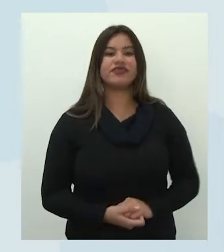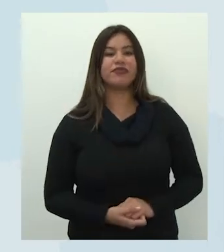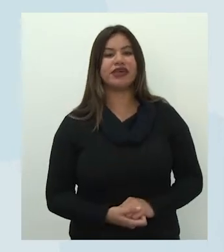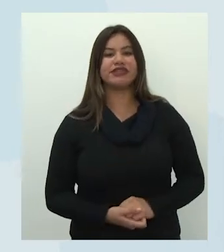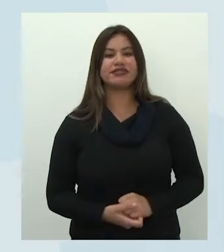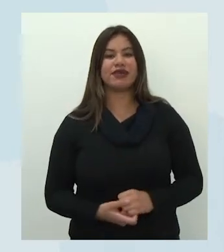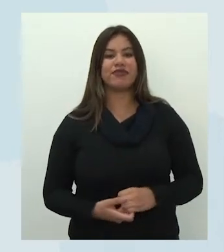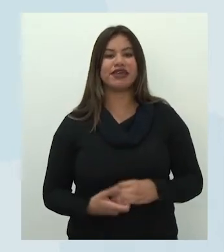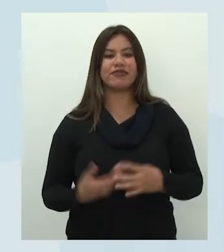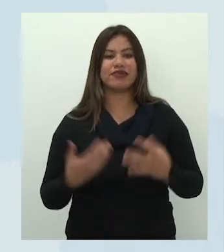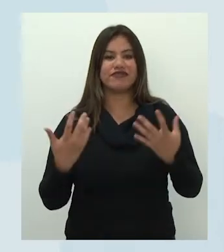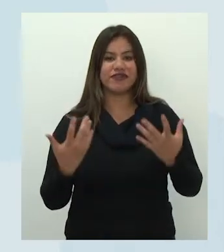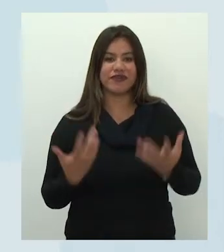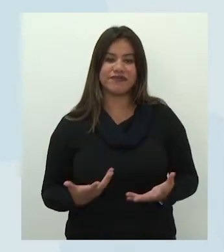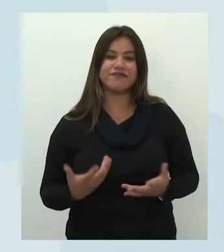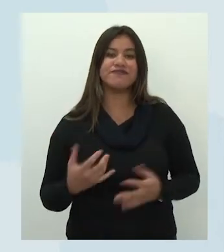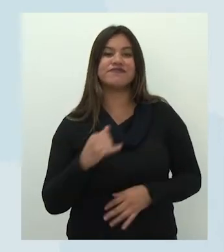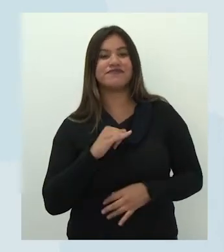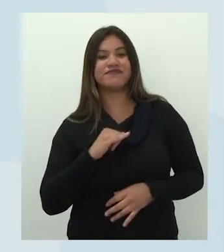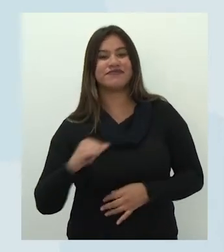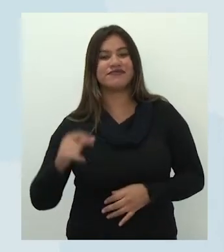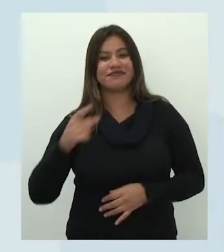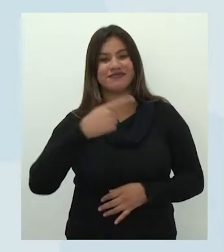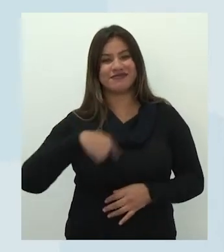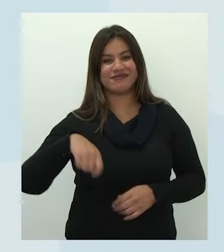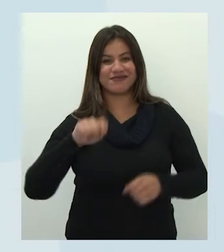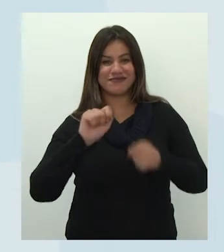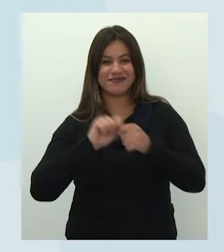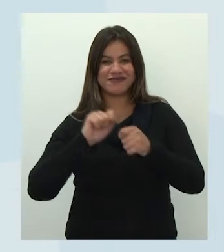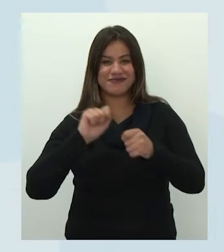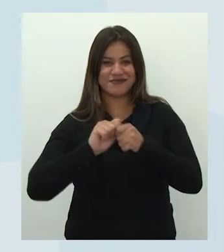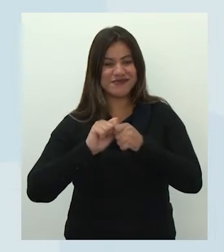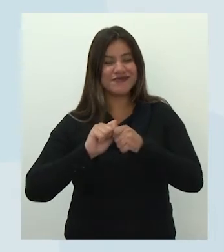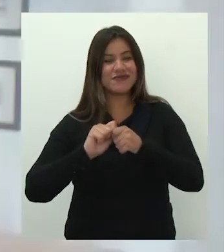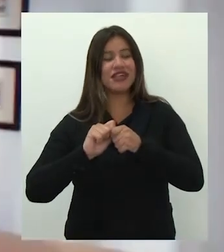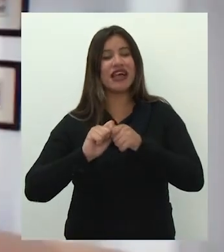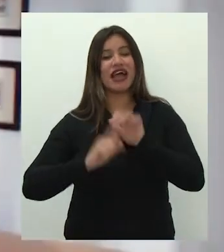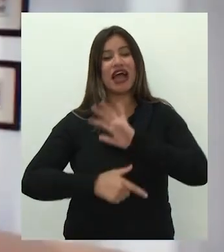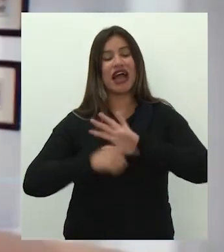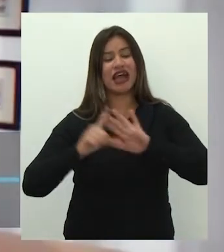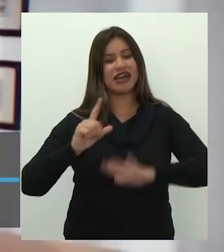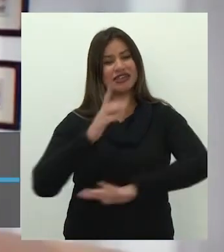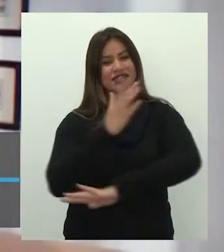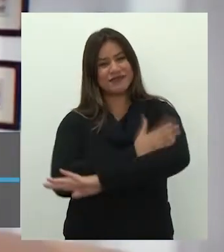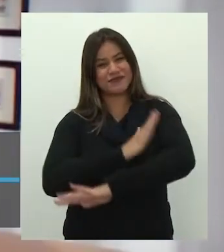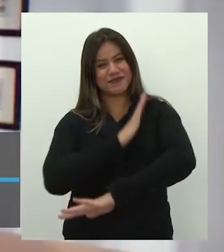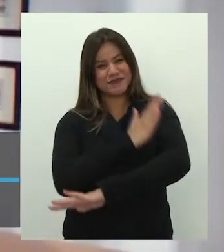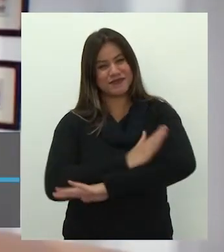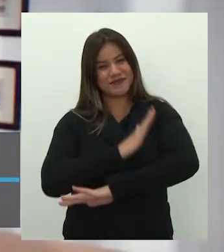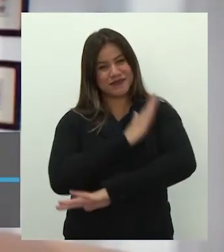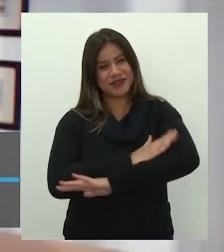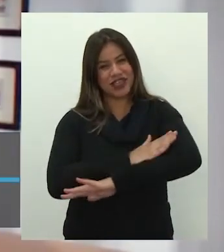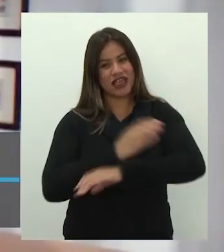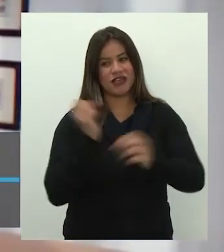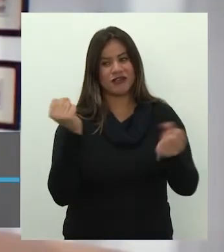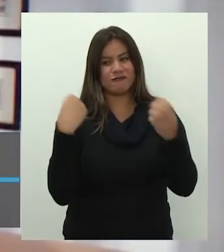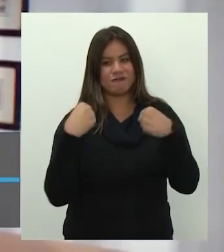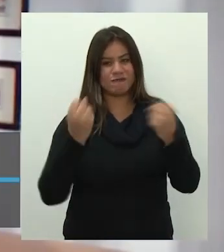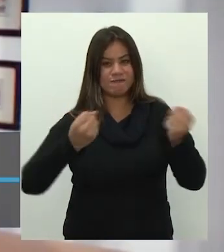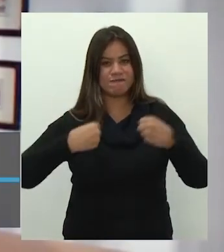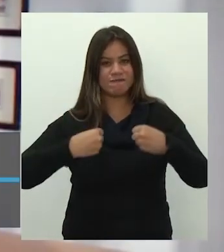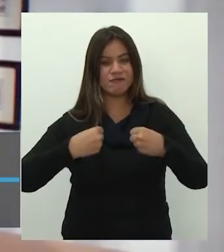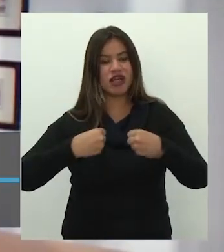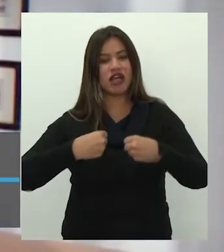Se nós não fazemos, né, um treinamento de musculatura da